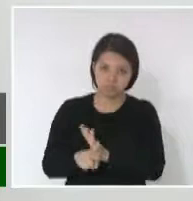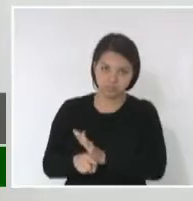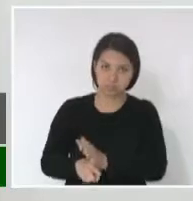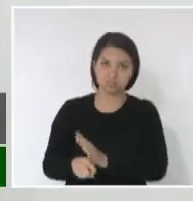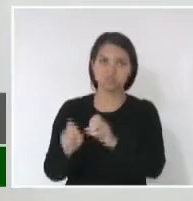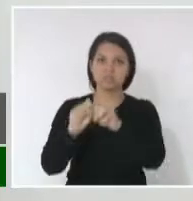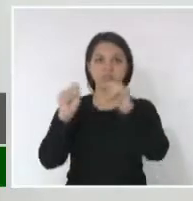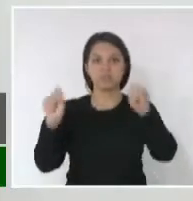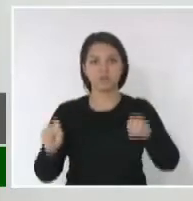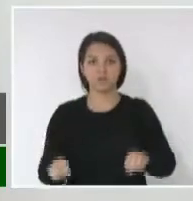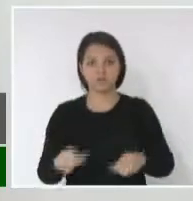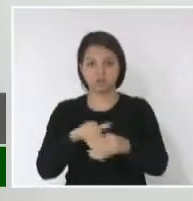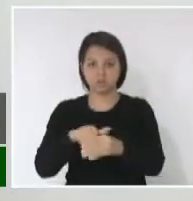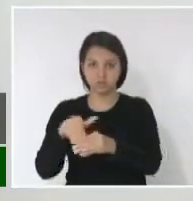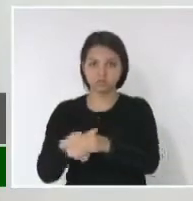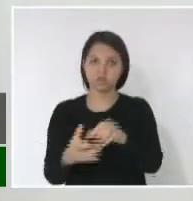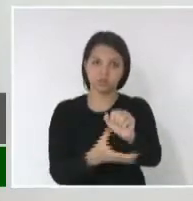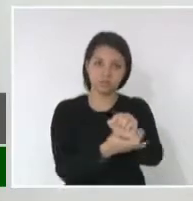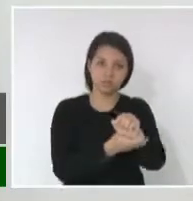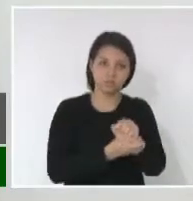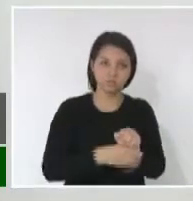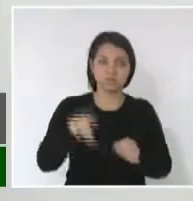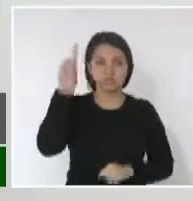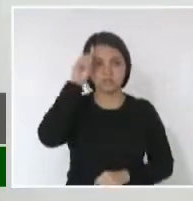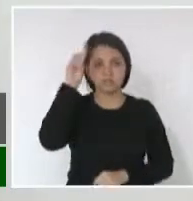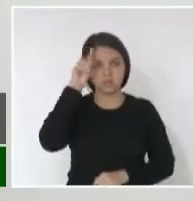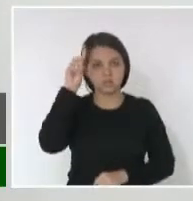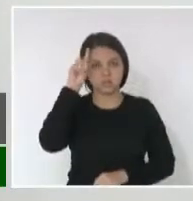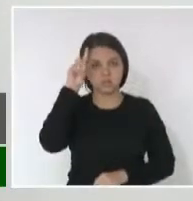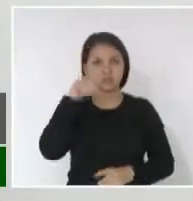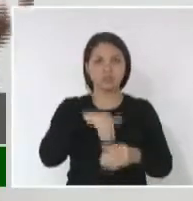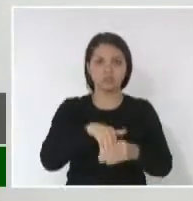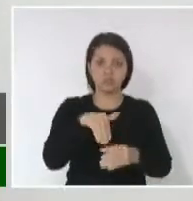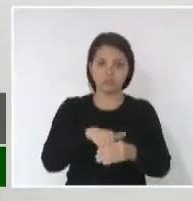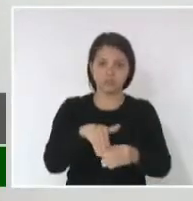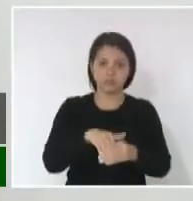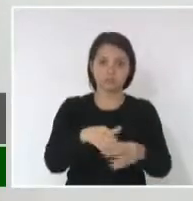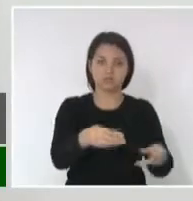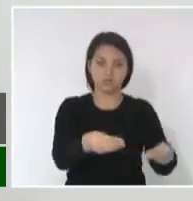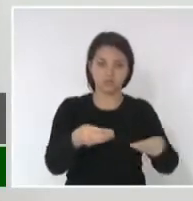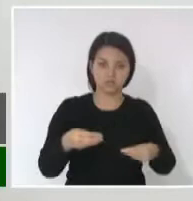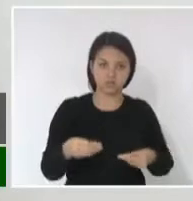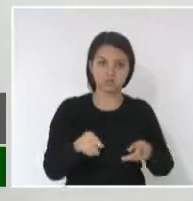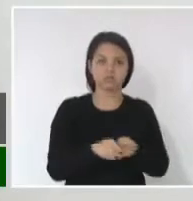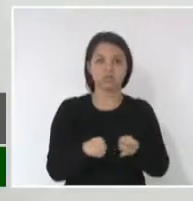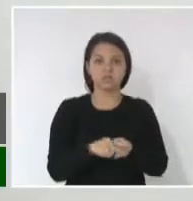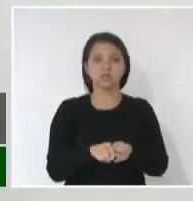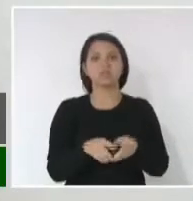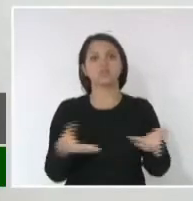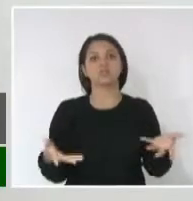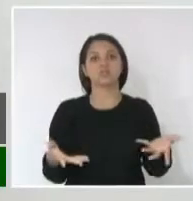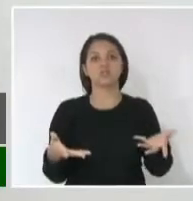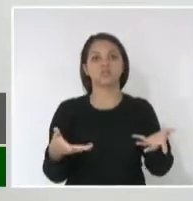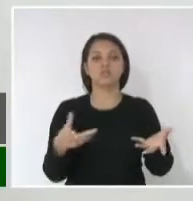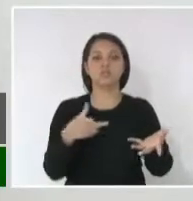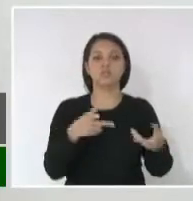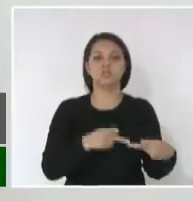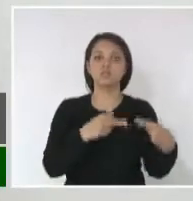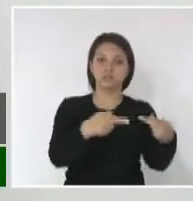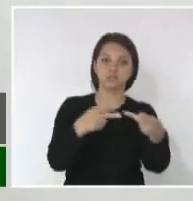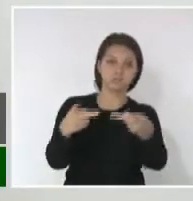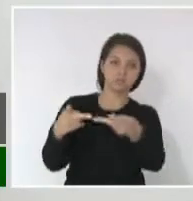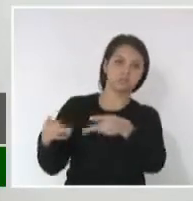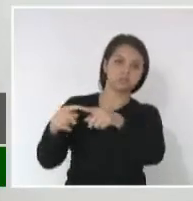da segurança, no dia da eleição a gente recebe áreas para estar visitando, conversando